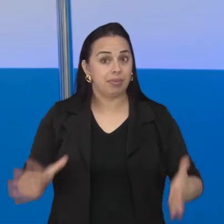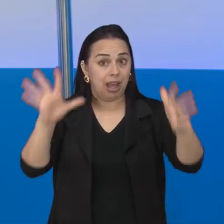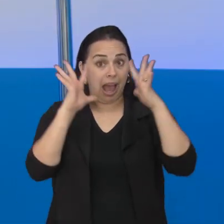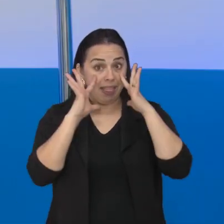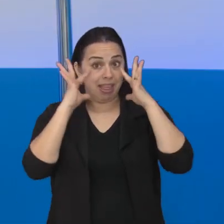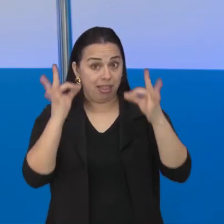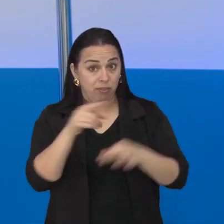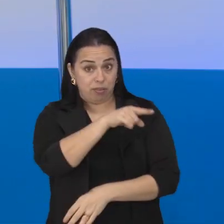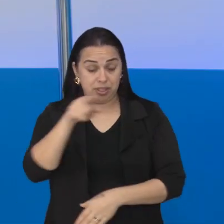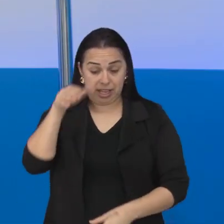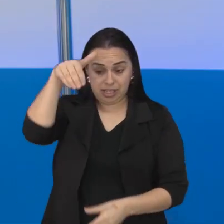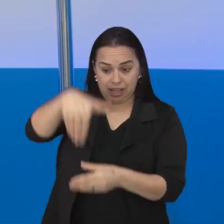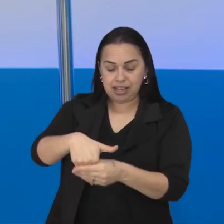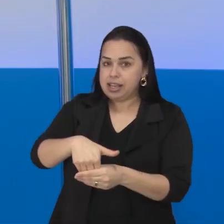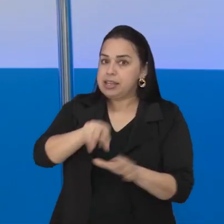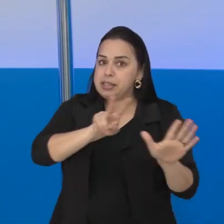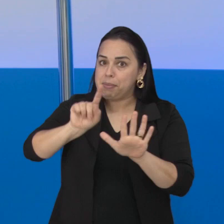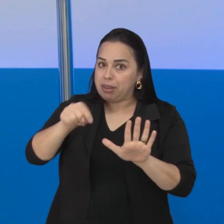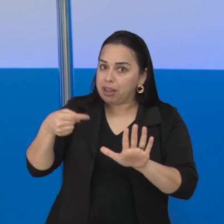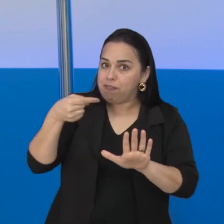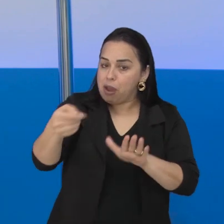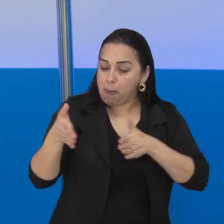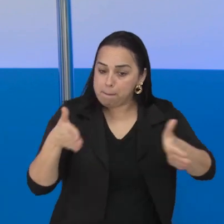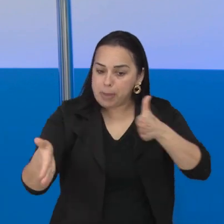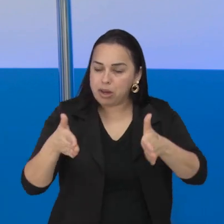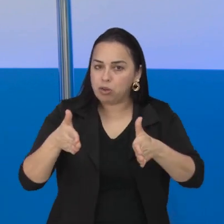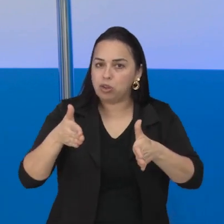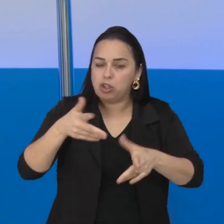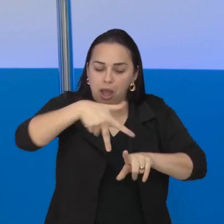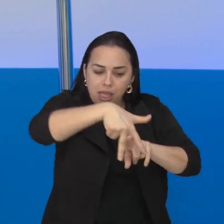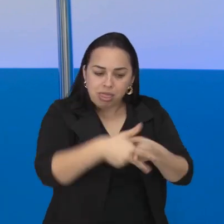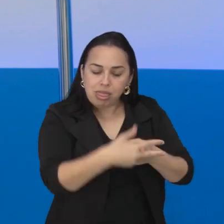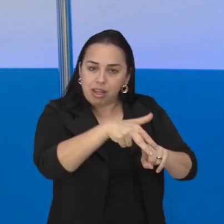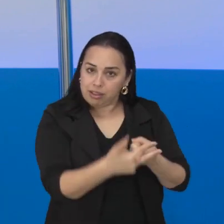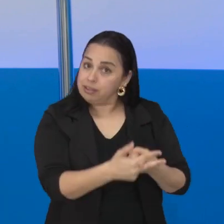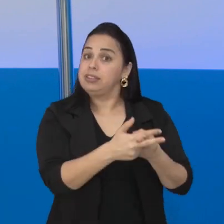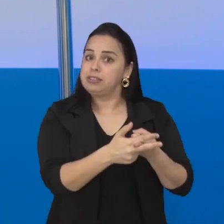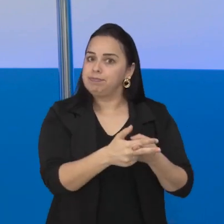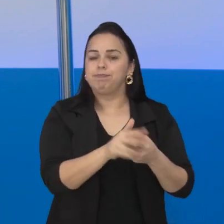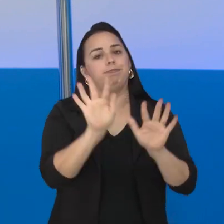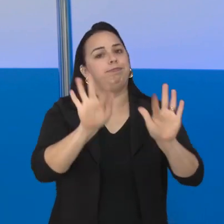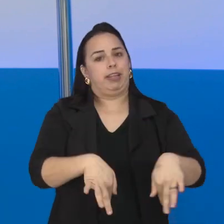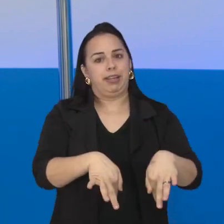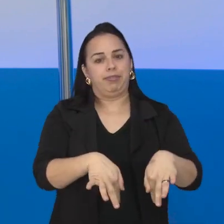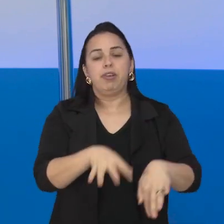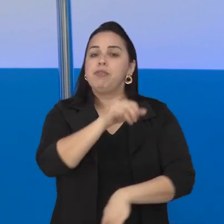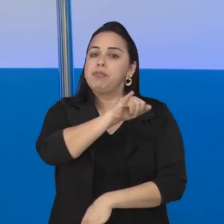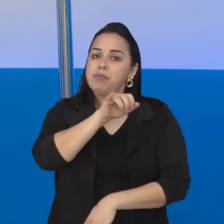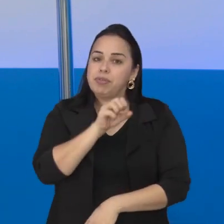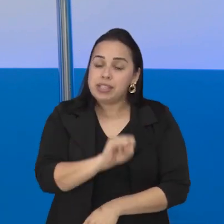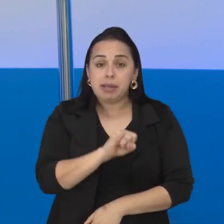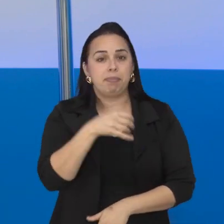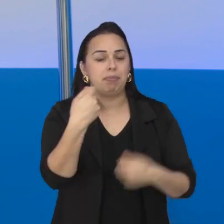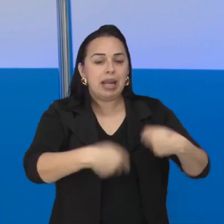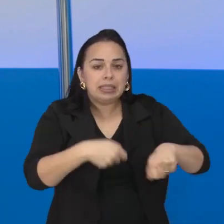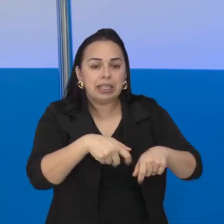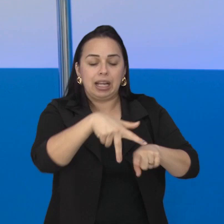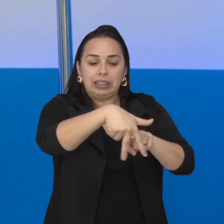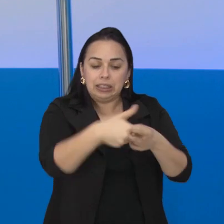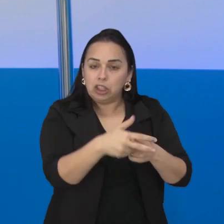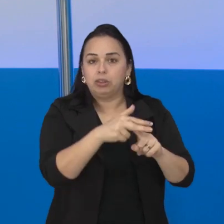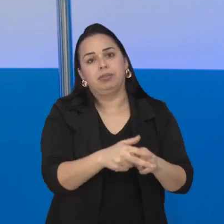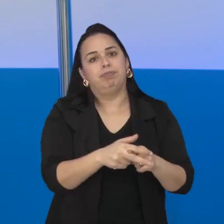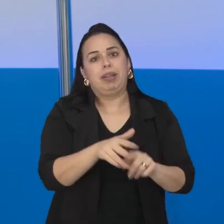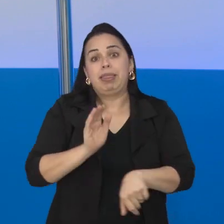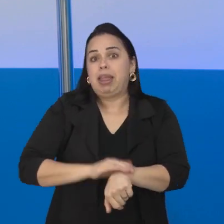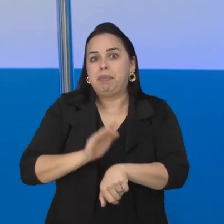E atenção, eleitor, termina na semana que vem o prazo para regularizar as pendências eleitorais. Quem precisa resolver a situação não